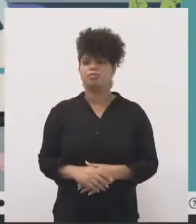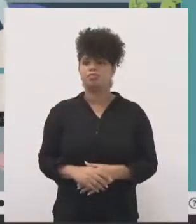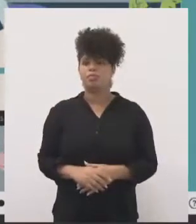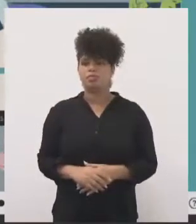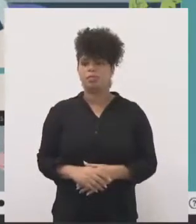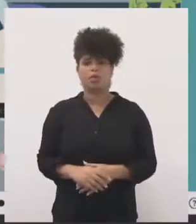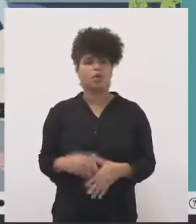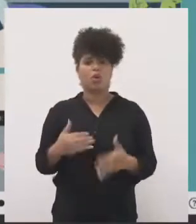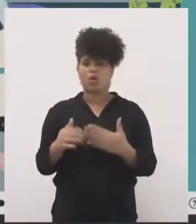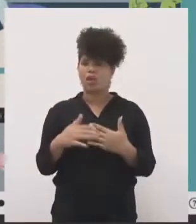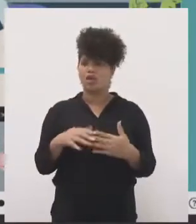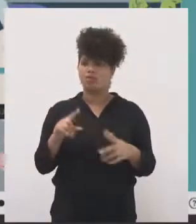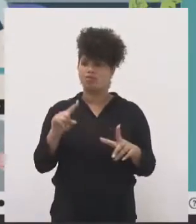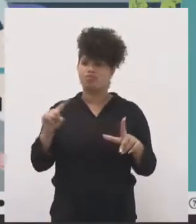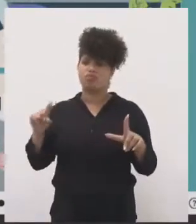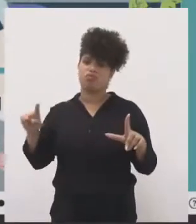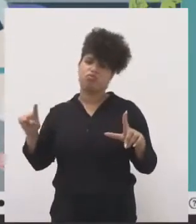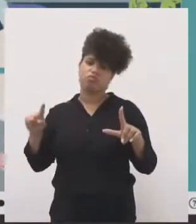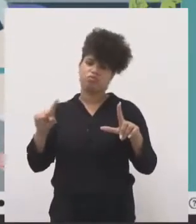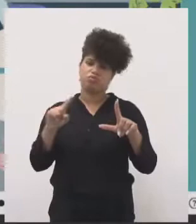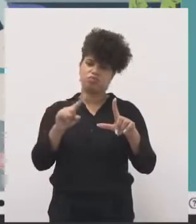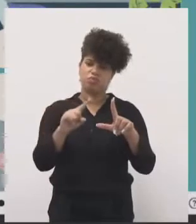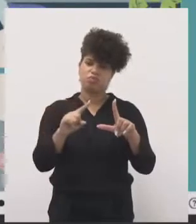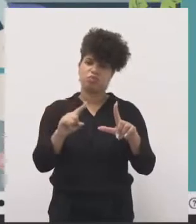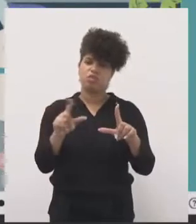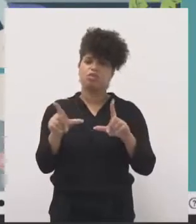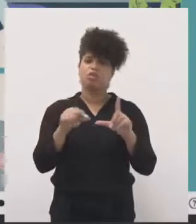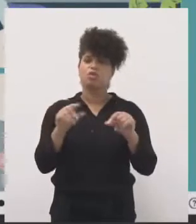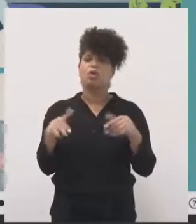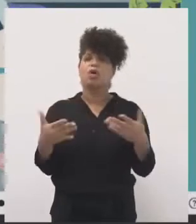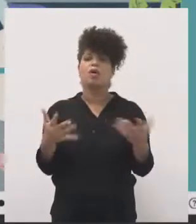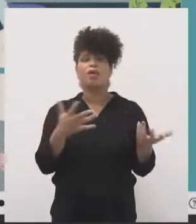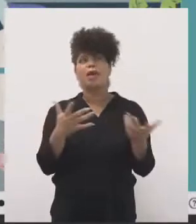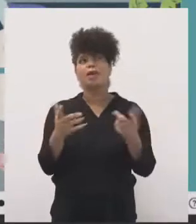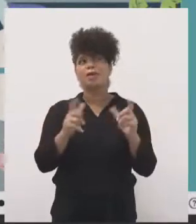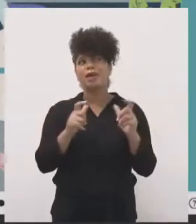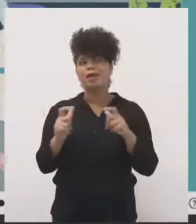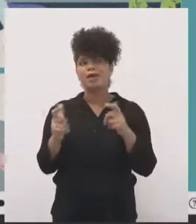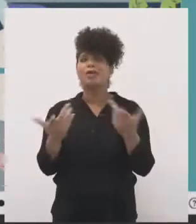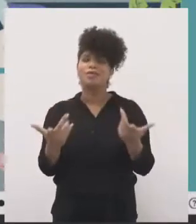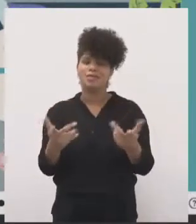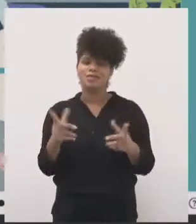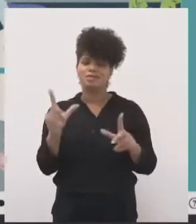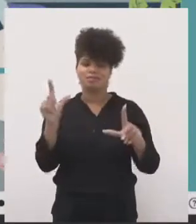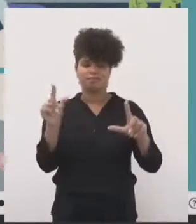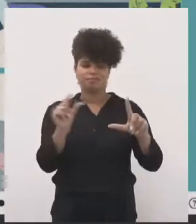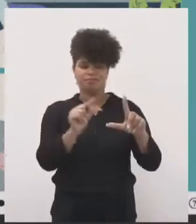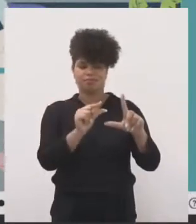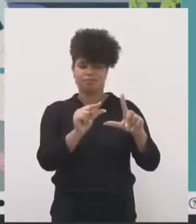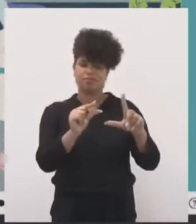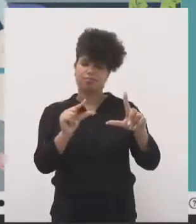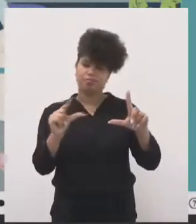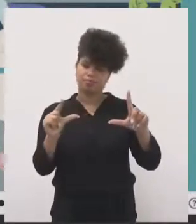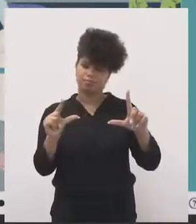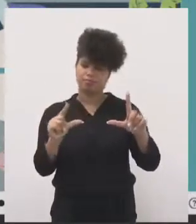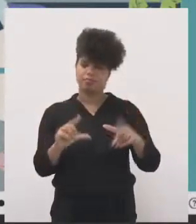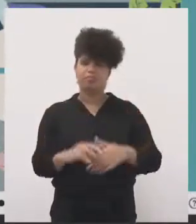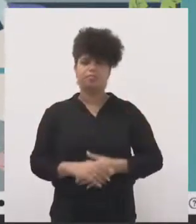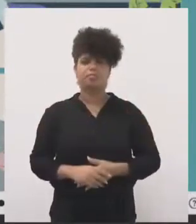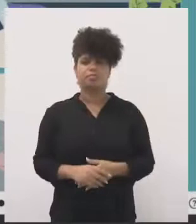gráfico, eu posso aumentar e diminuir, e posicionar ele direitinho na minha tela, tá? Então, eu posso